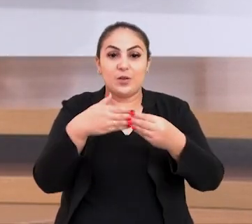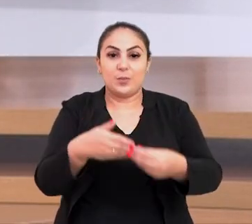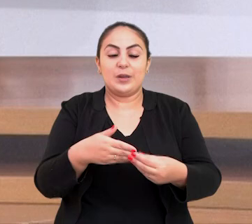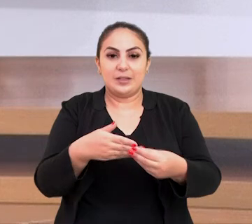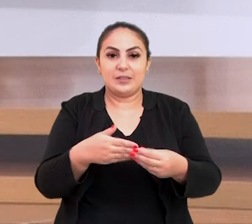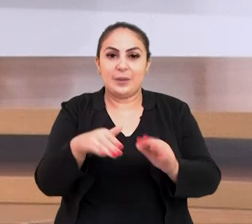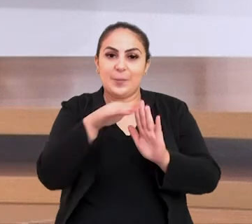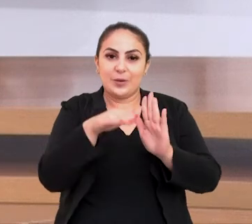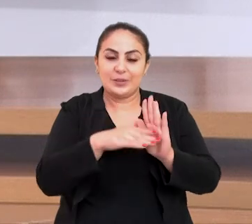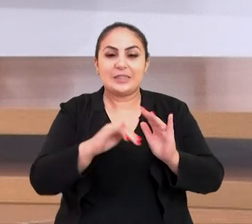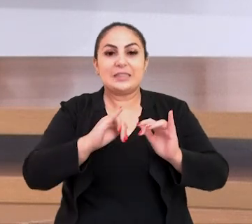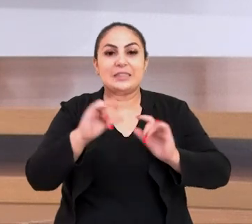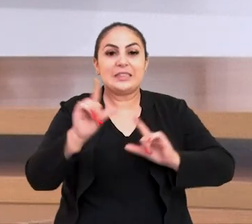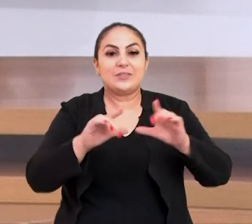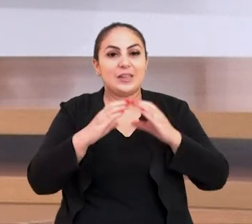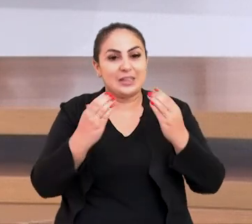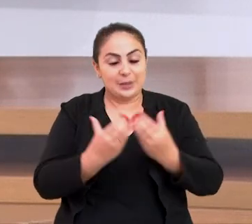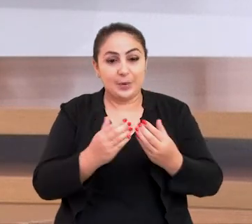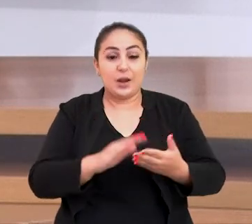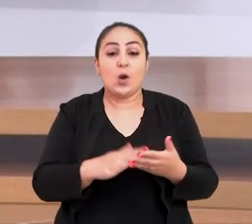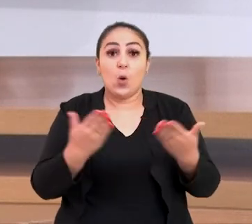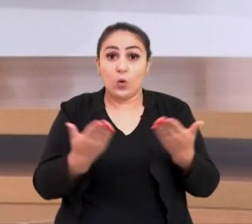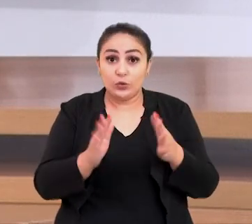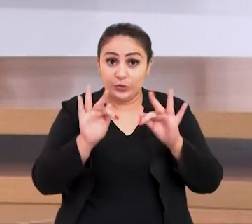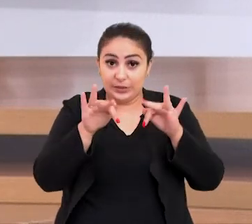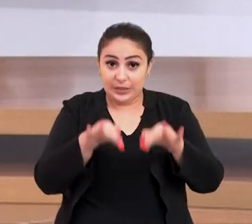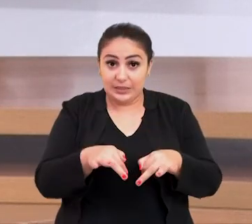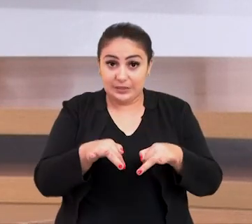que acompanhou a programação da TV Câmara. O